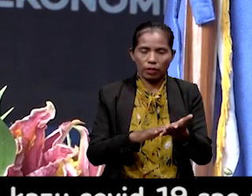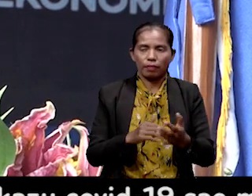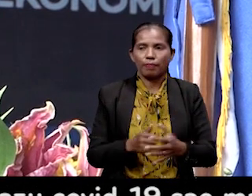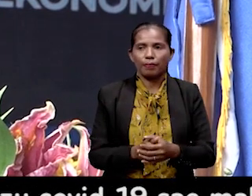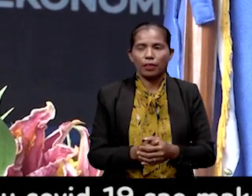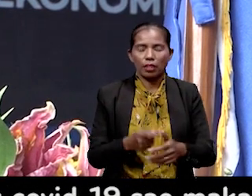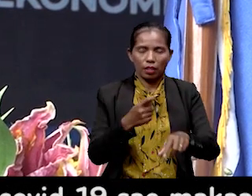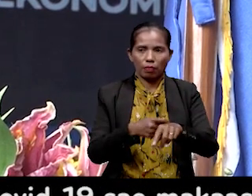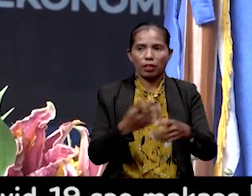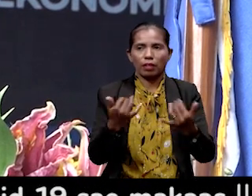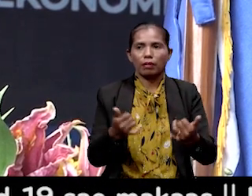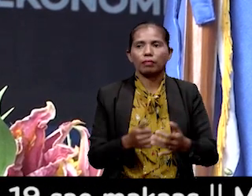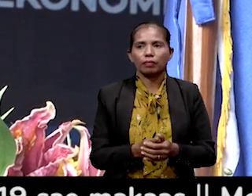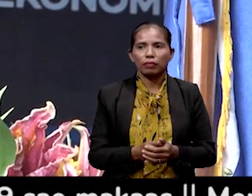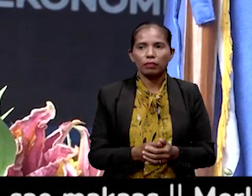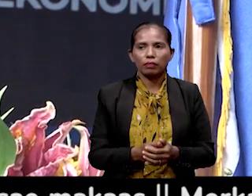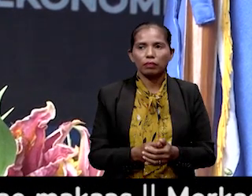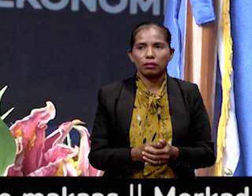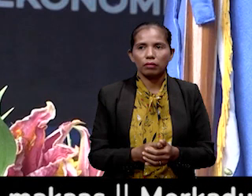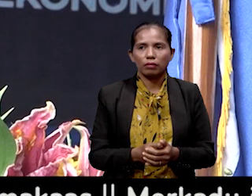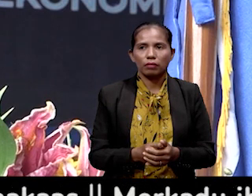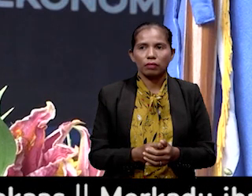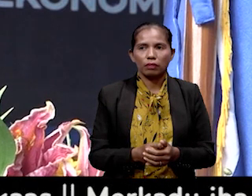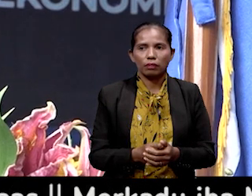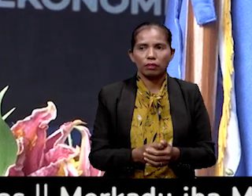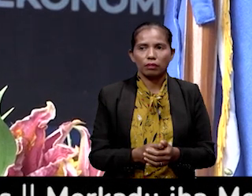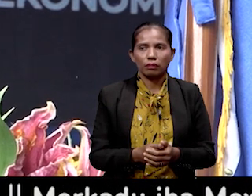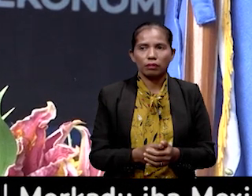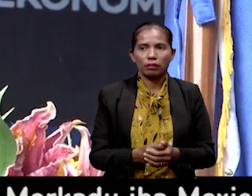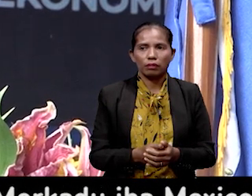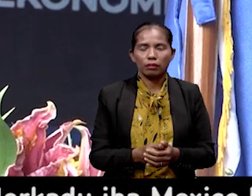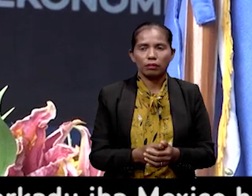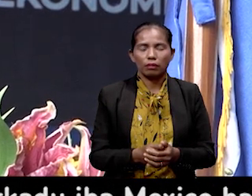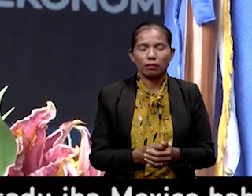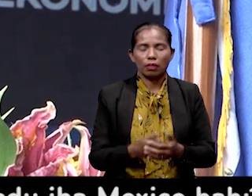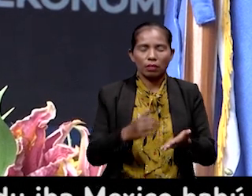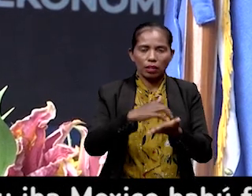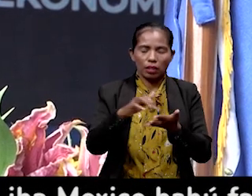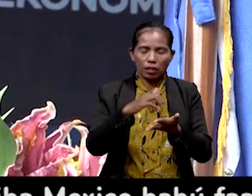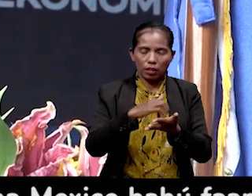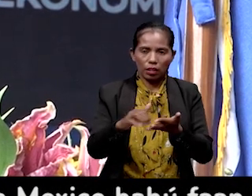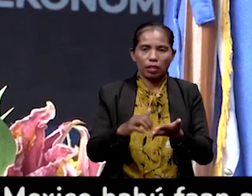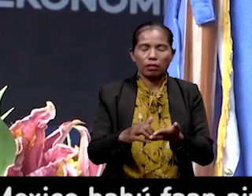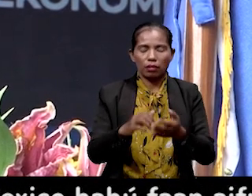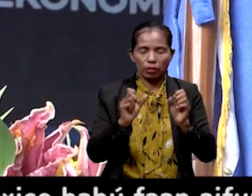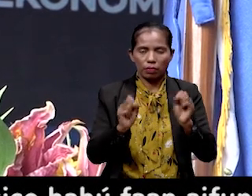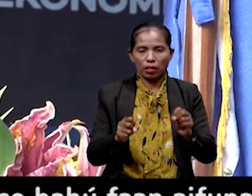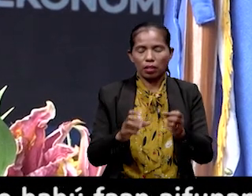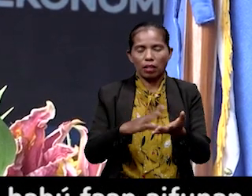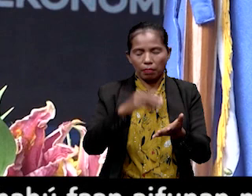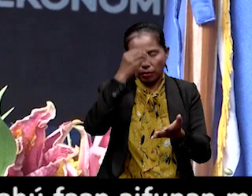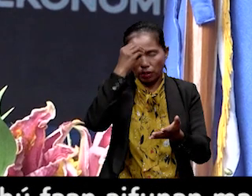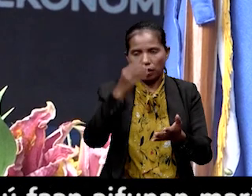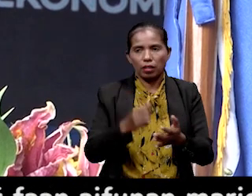Momento ne the real life start, the real exam start, and the